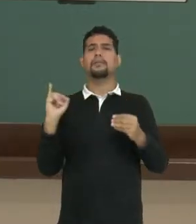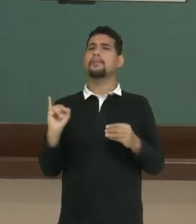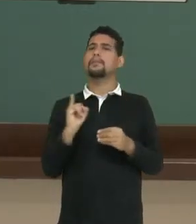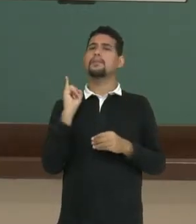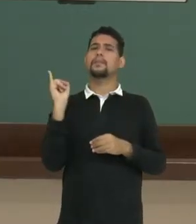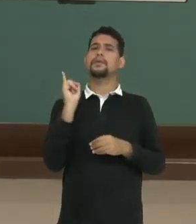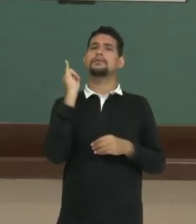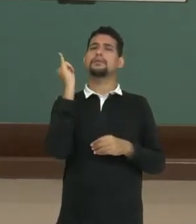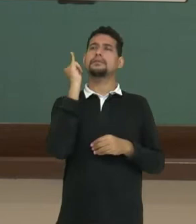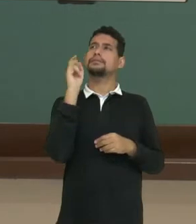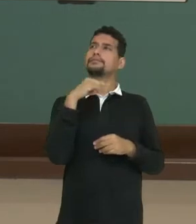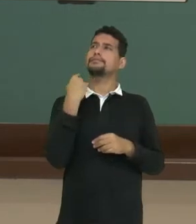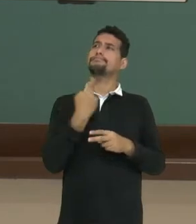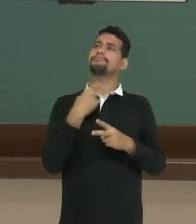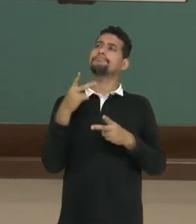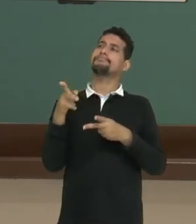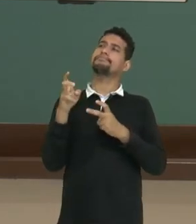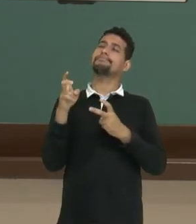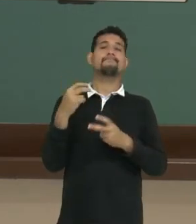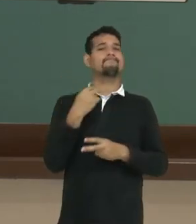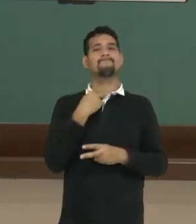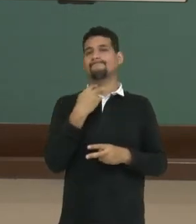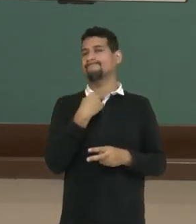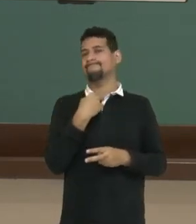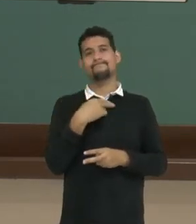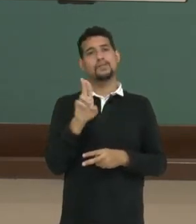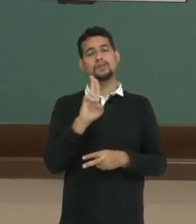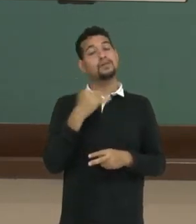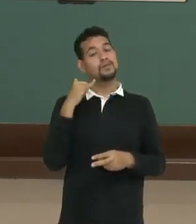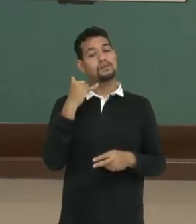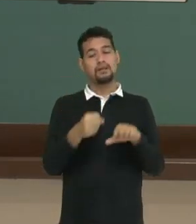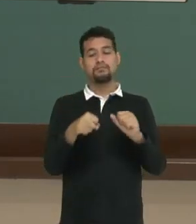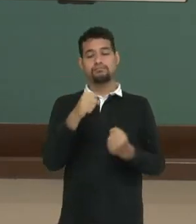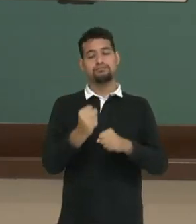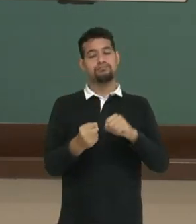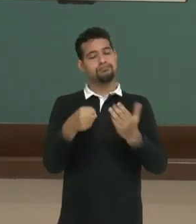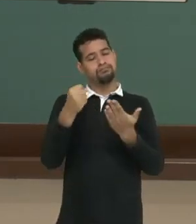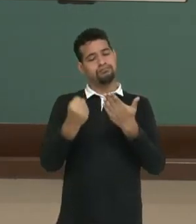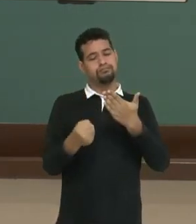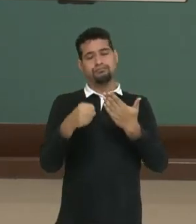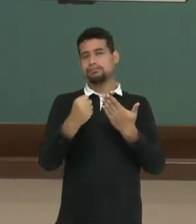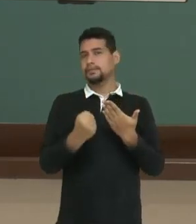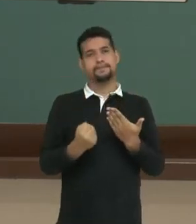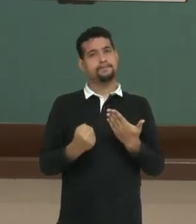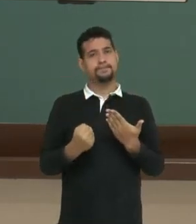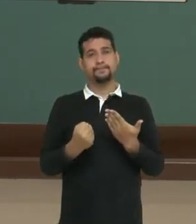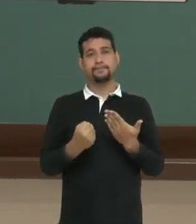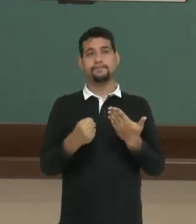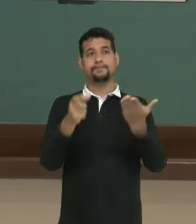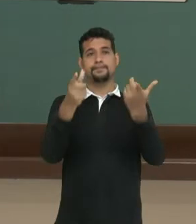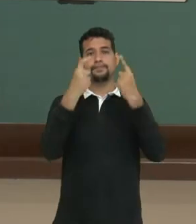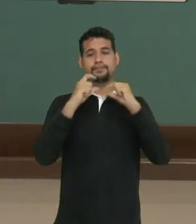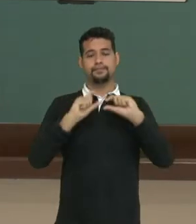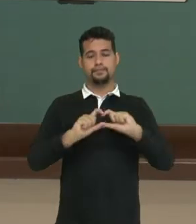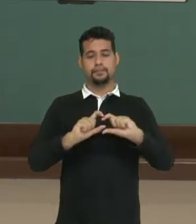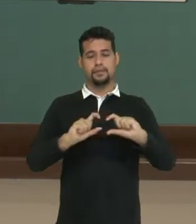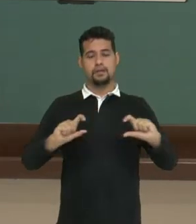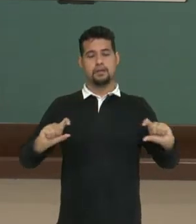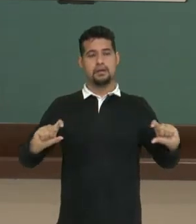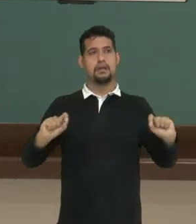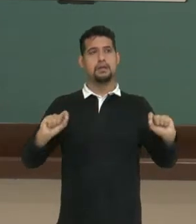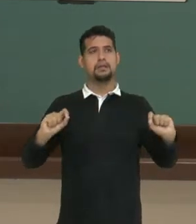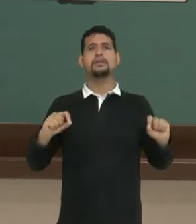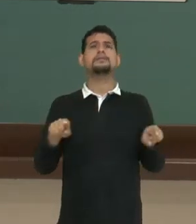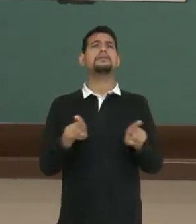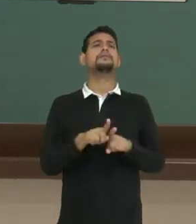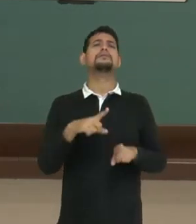gente perceber que não pode usar o celular enquanto dirige. E embaixo aqui na parte inferior desse cartaz também